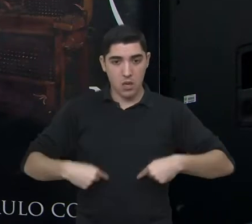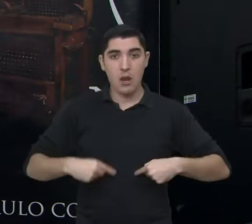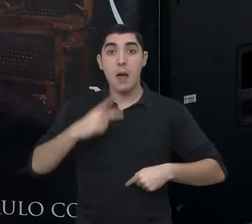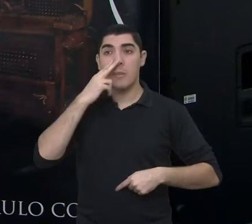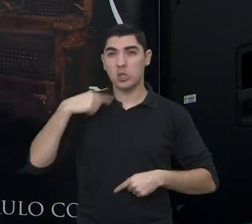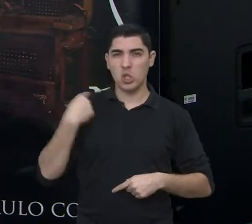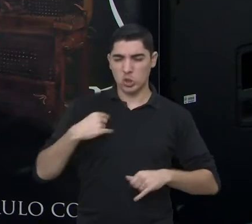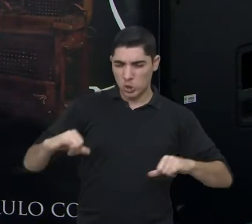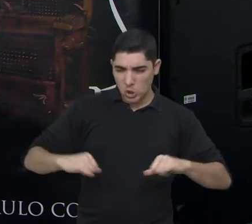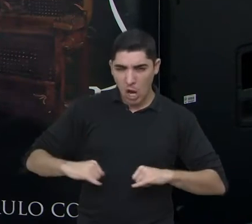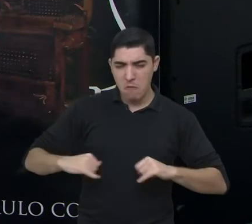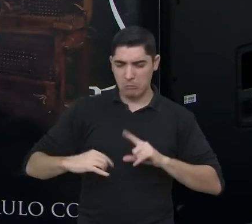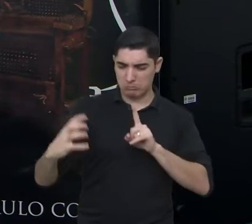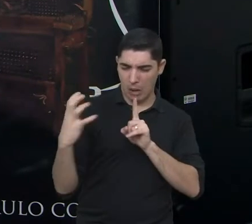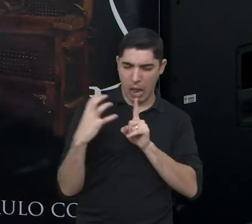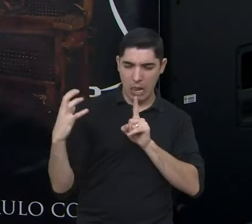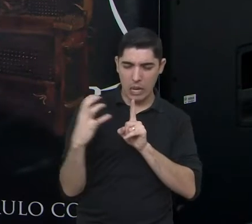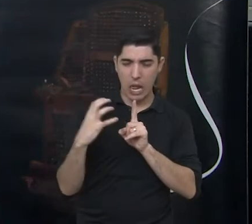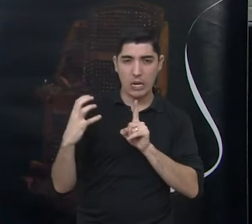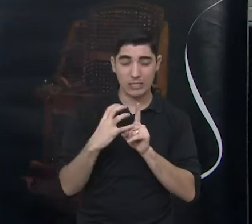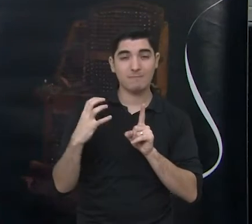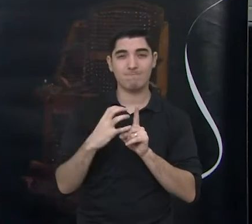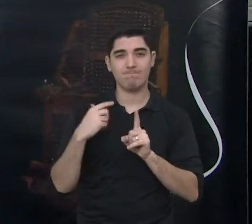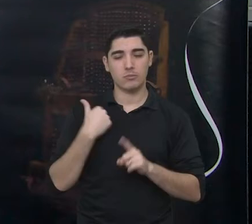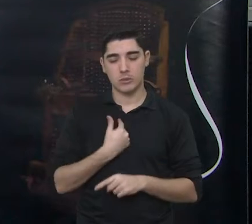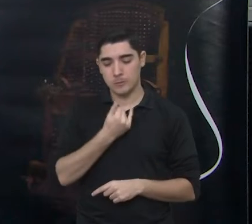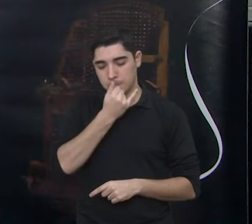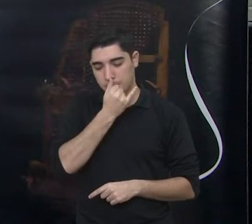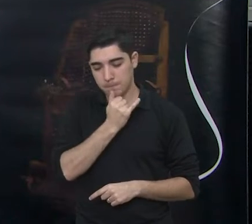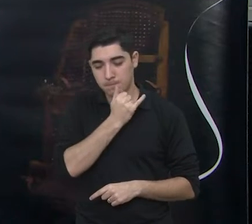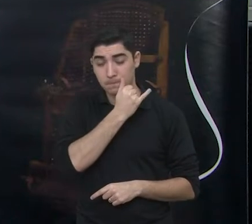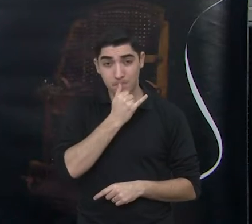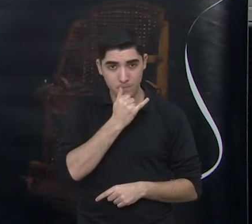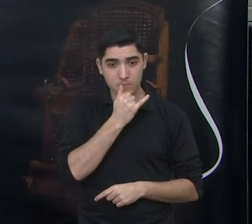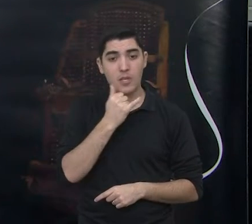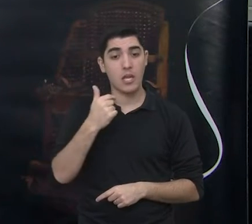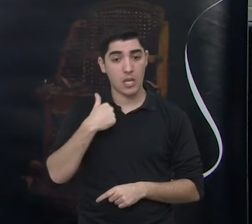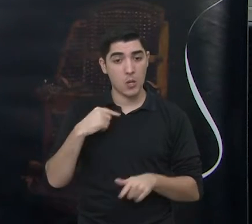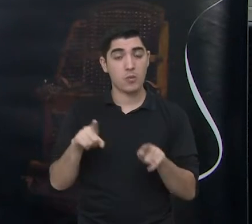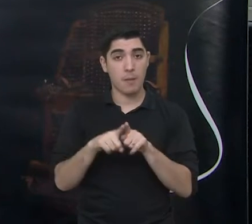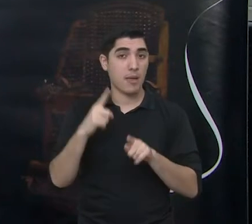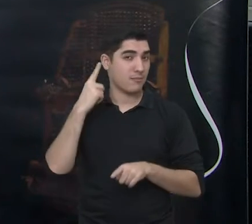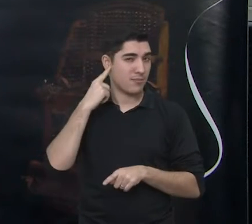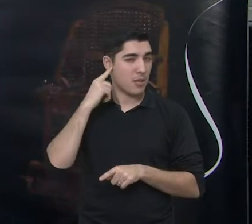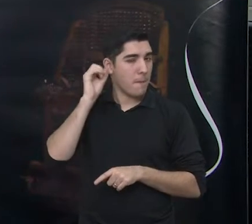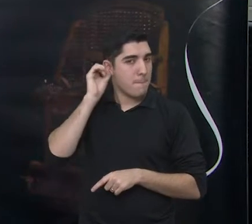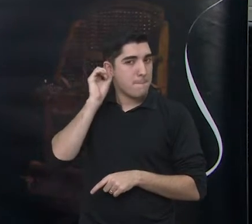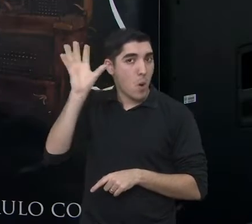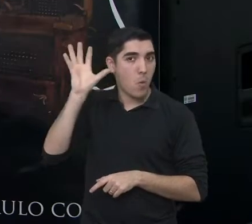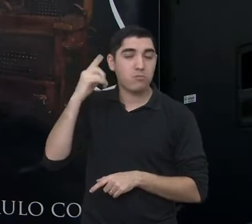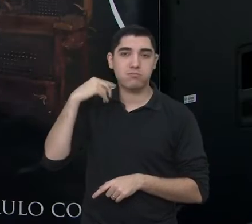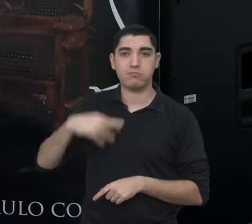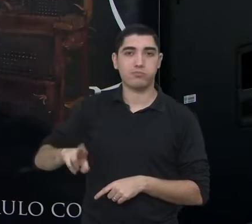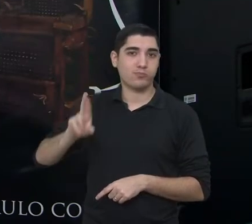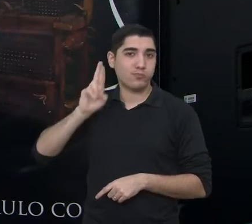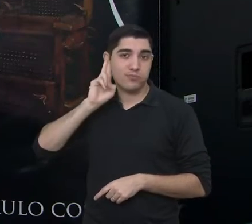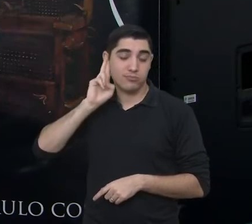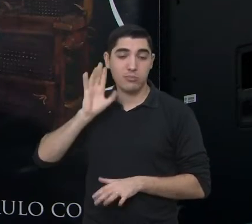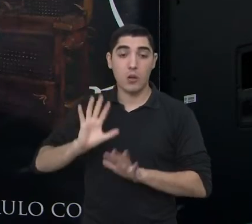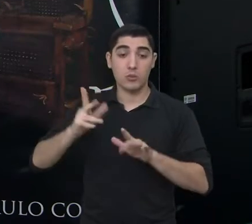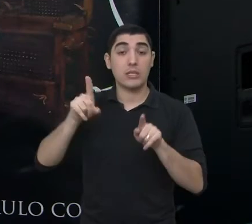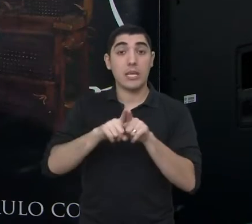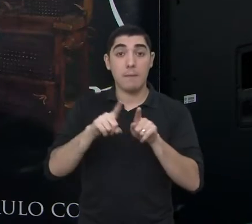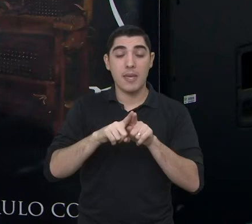eles praticavam a tortura, certo, nas pessoas. E realmente eu tive o tímpano estourado, eu tive os